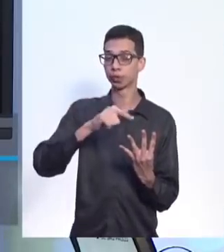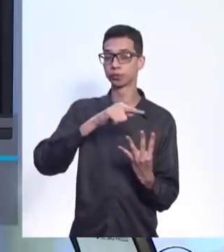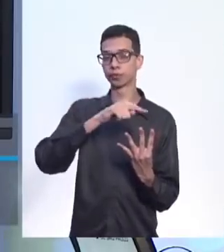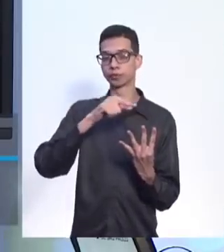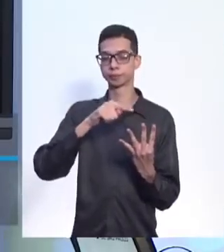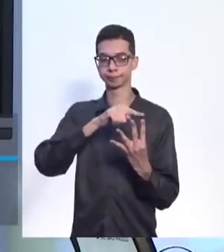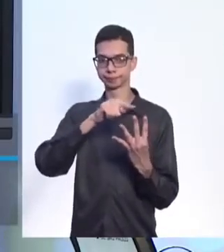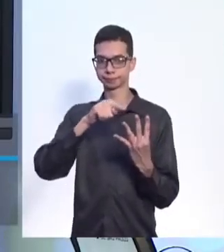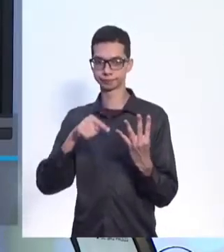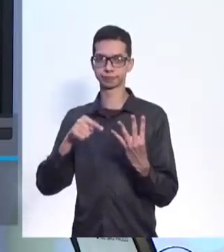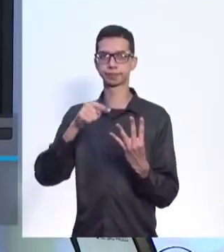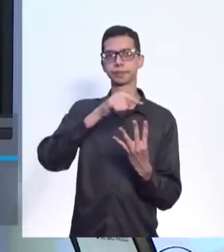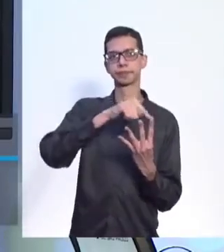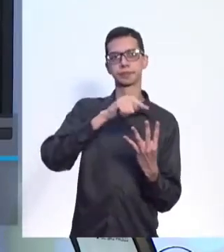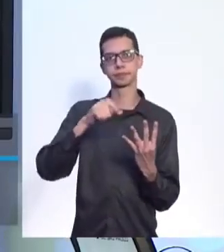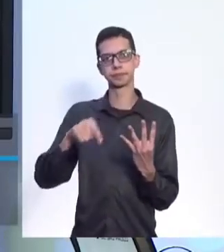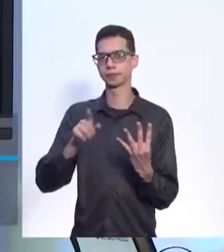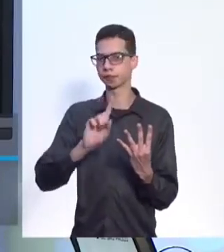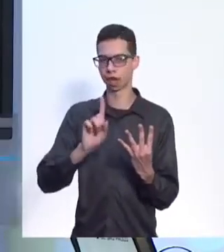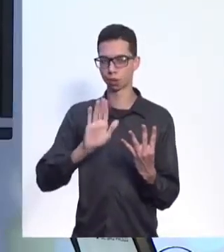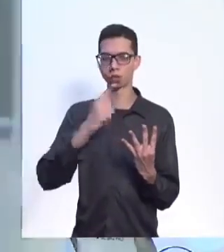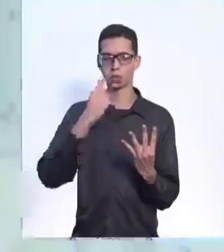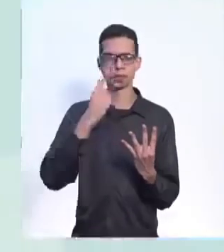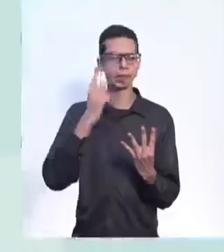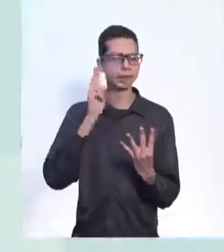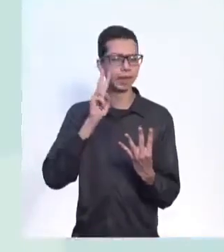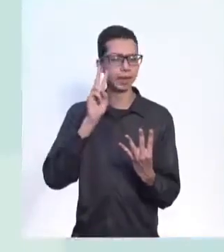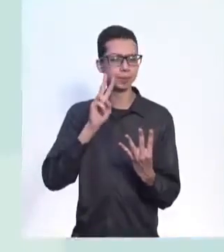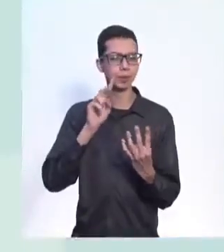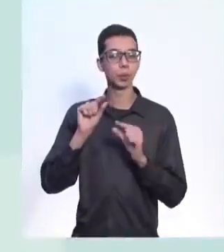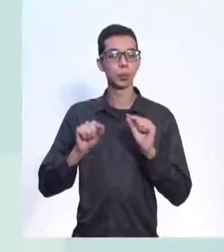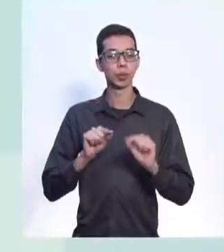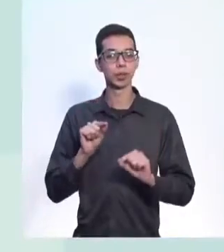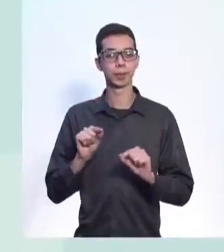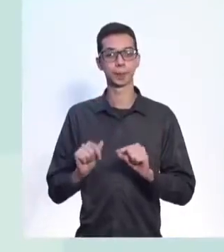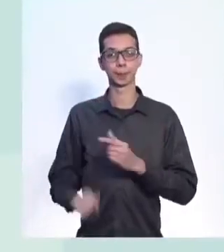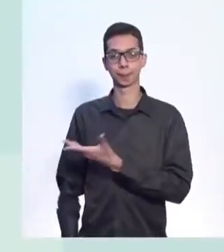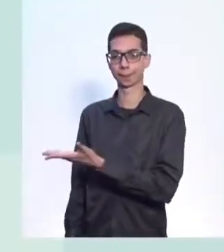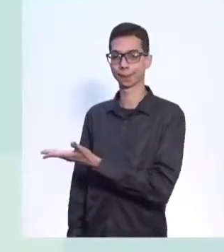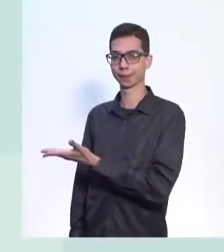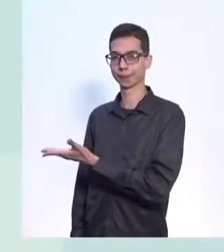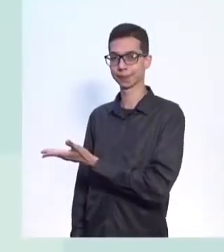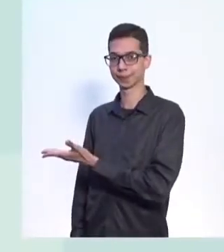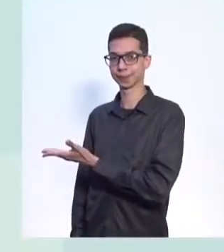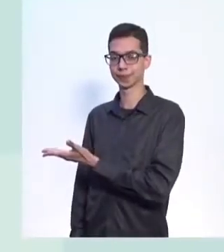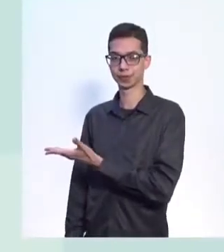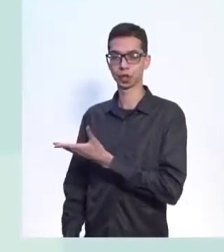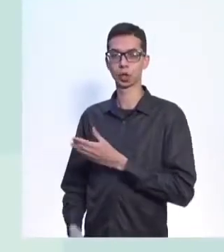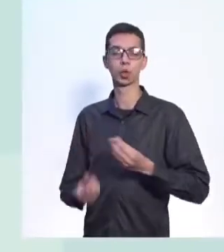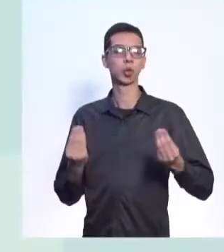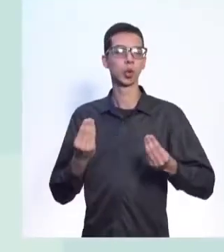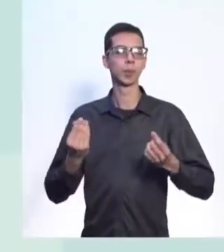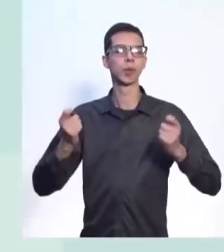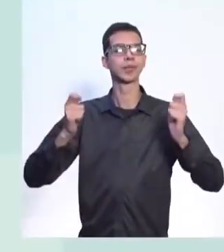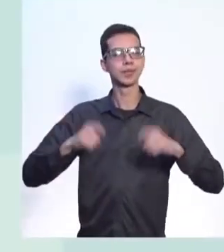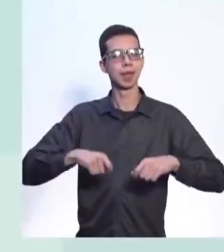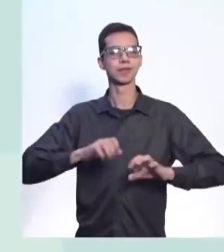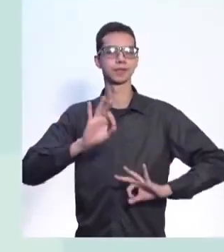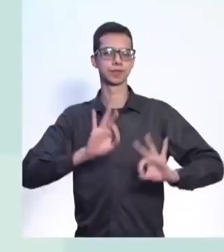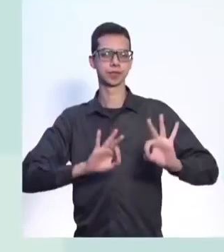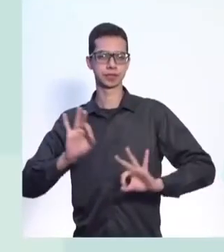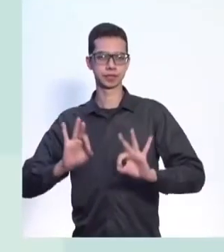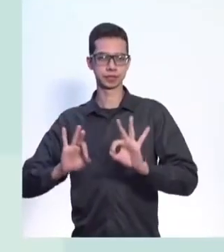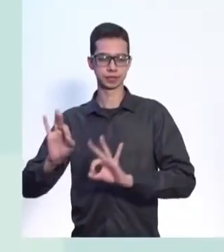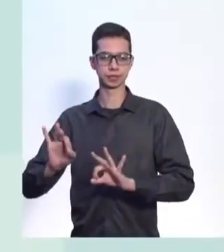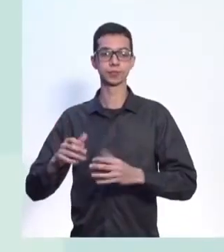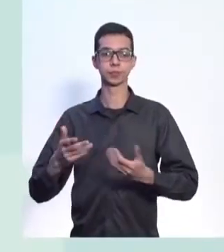A gente colocava lá os espaços e a gente colocava as possibilidades. Então, para a primeira posição,